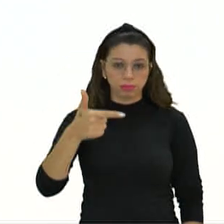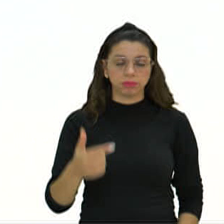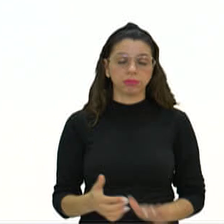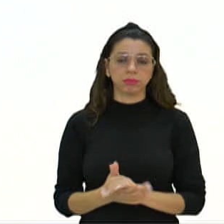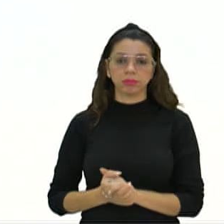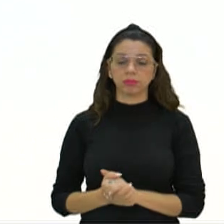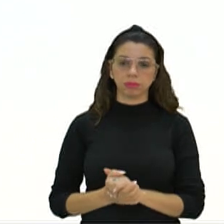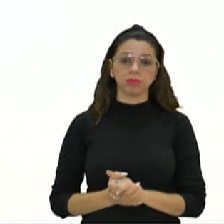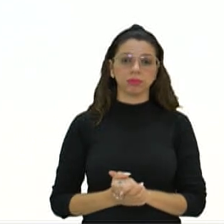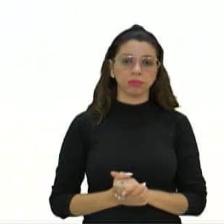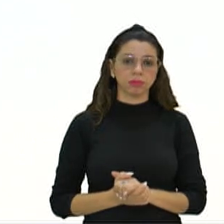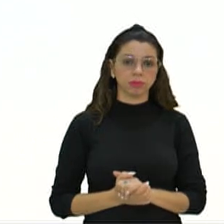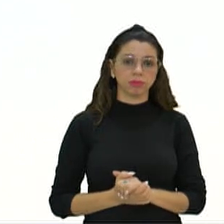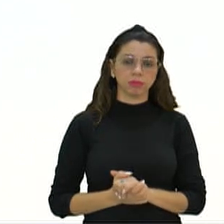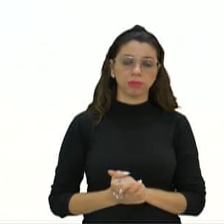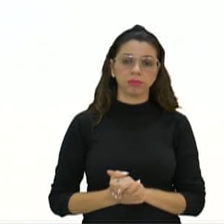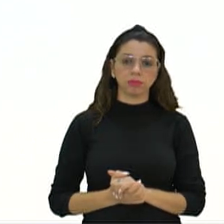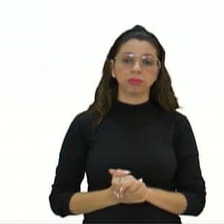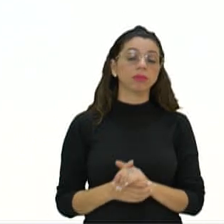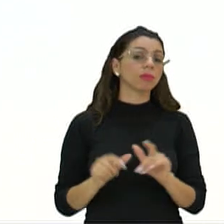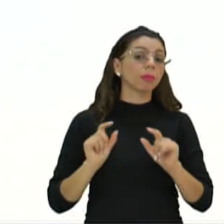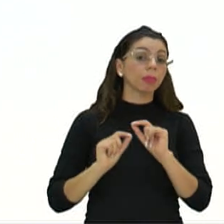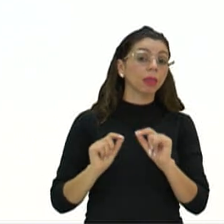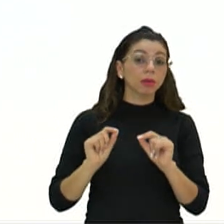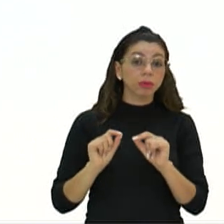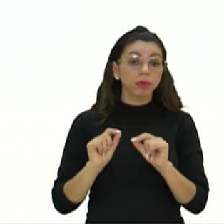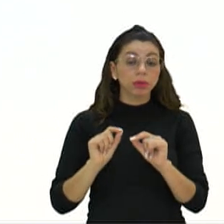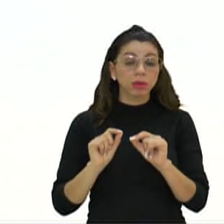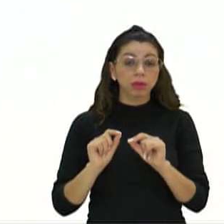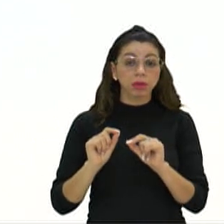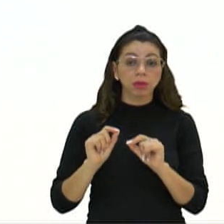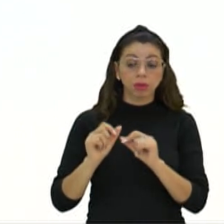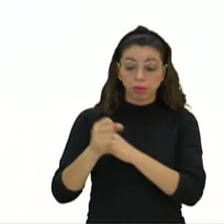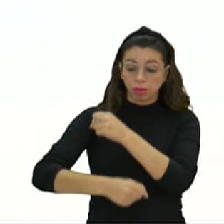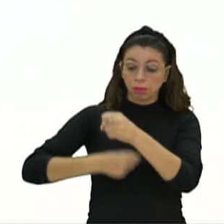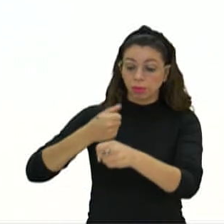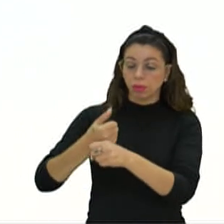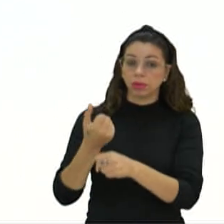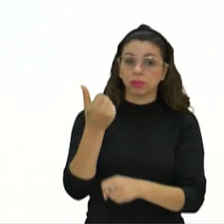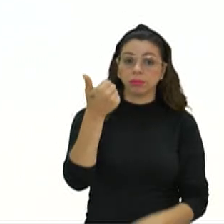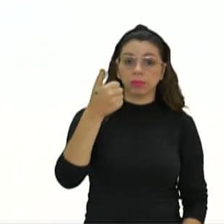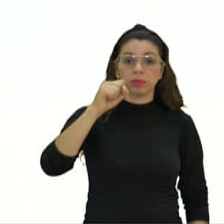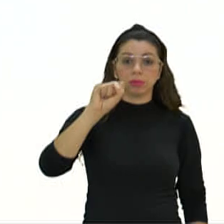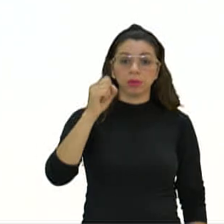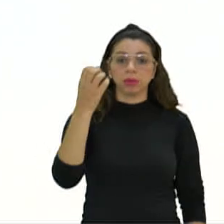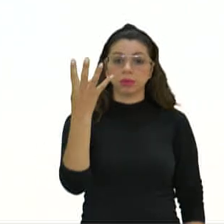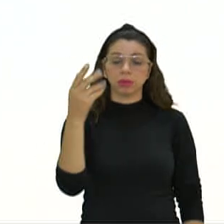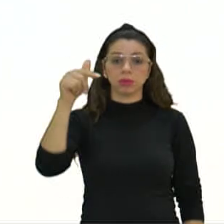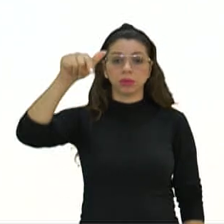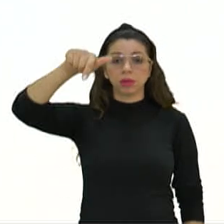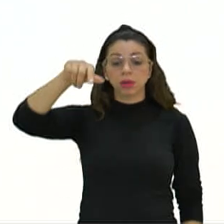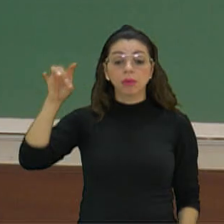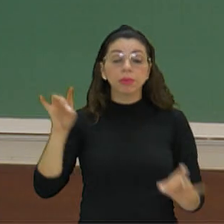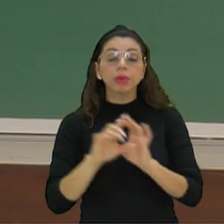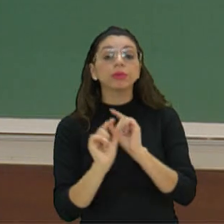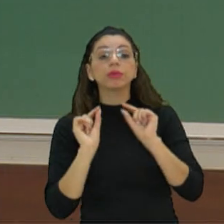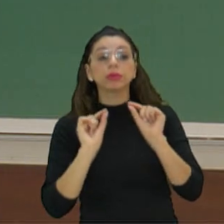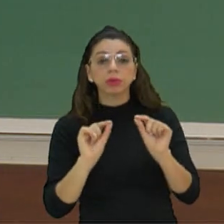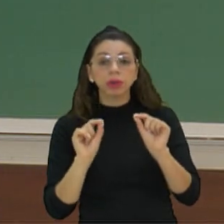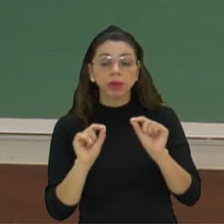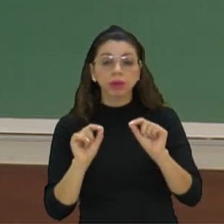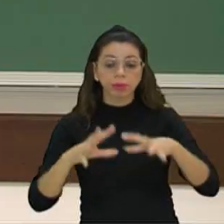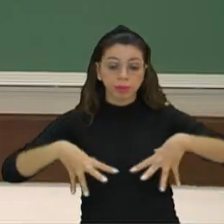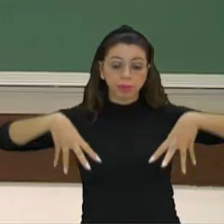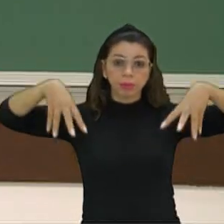ready in 1847? O que ficou pronto no ano de 1847? Dom Pedro II Summer Palace. Então,